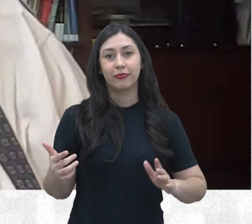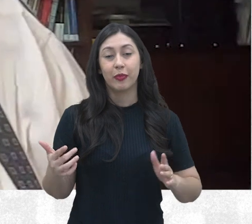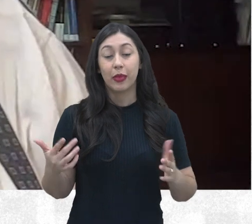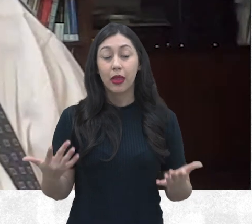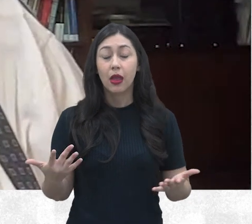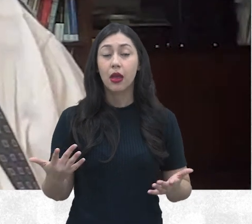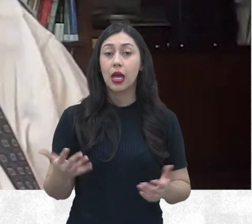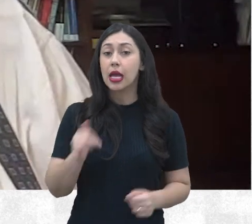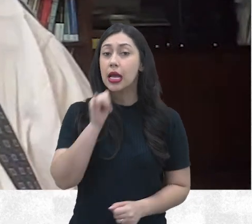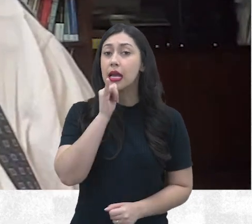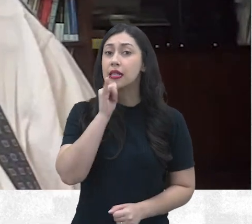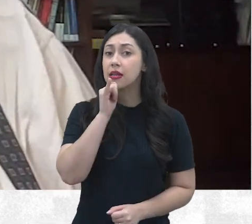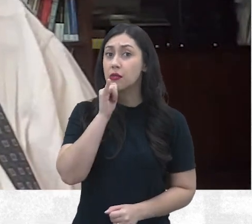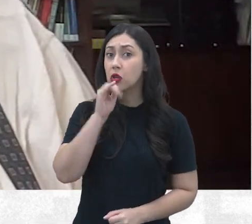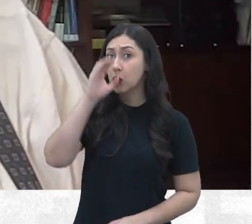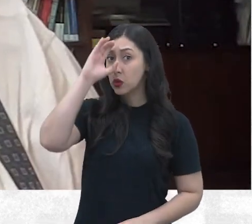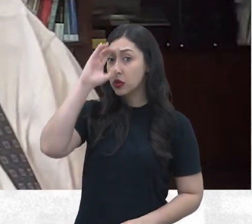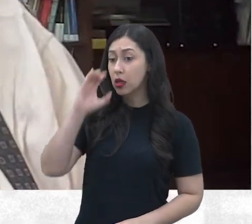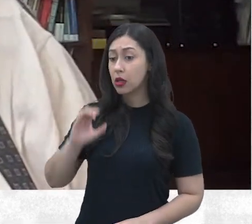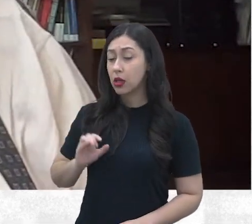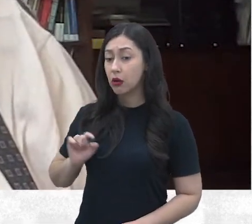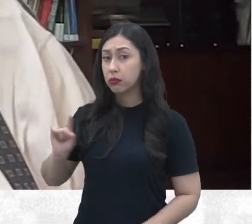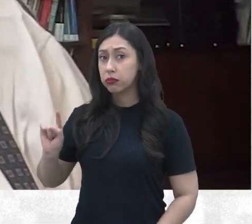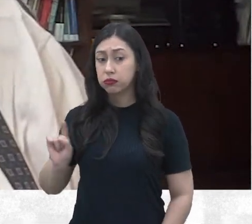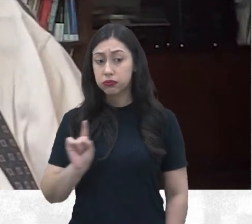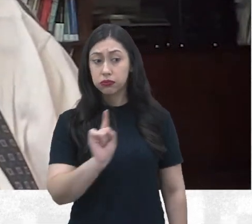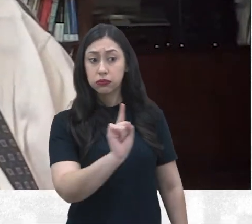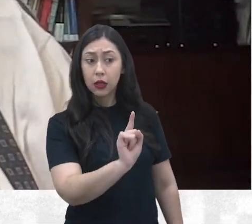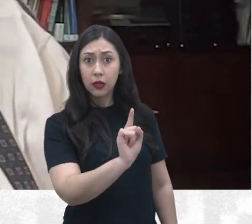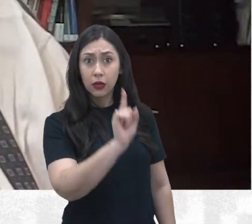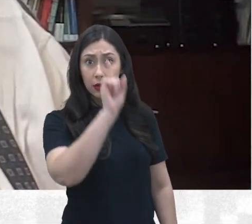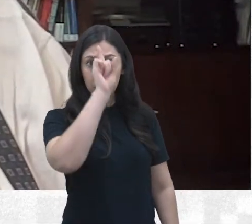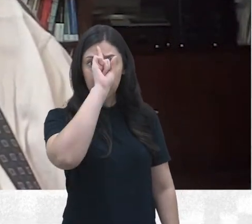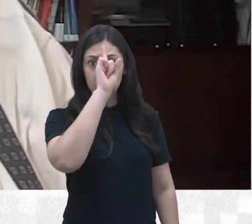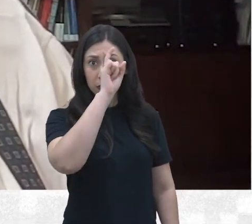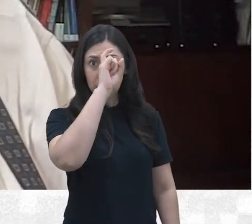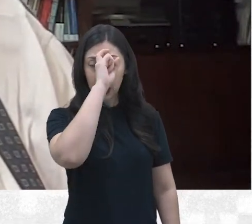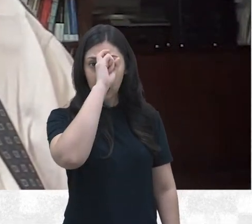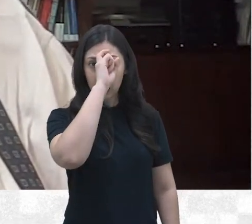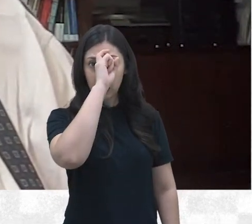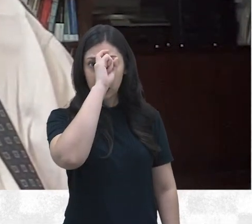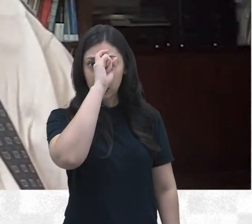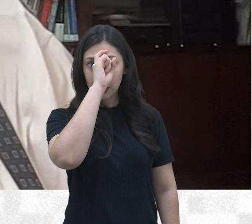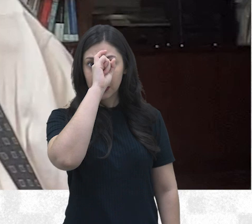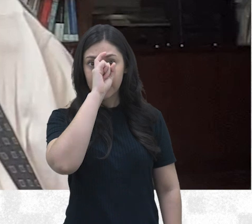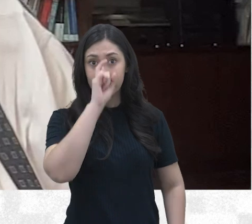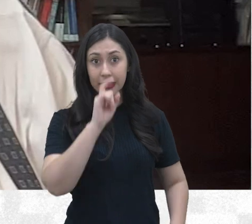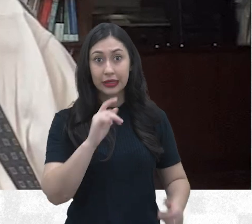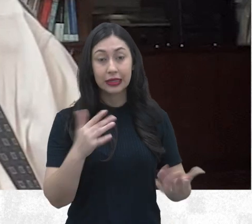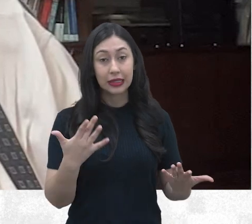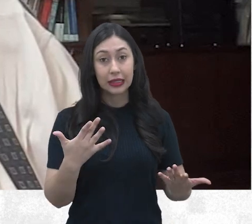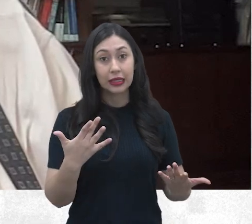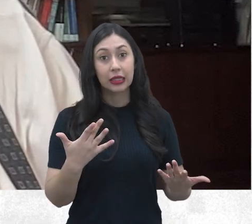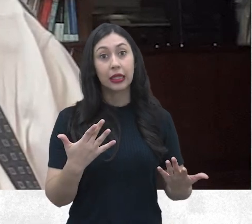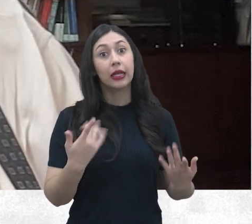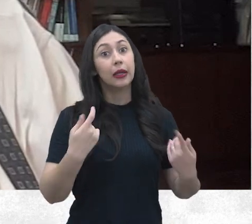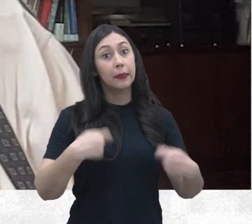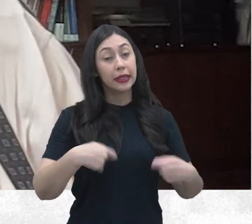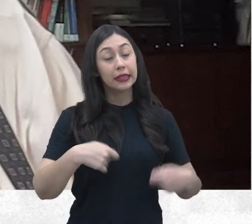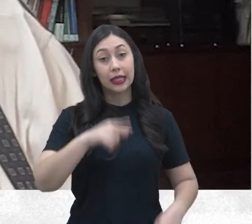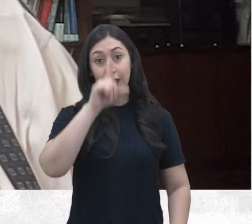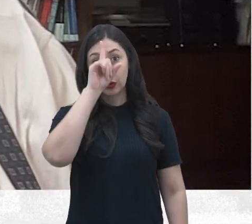um trabalhador, um cidadão desses, chegava a um hospital, e teria que ser um